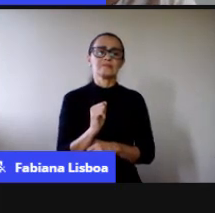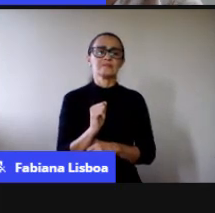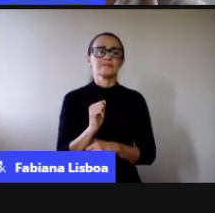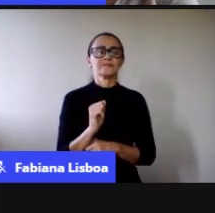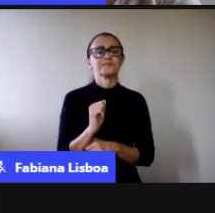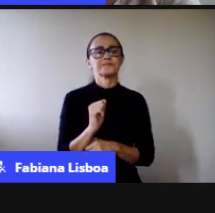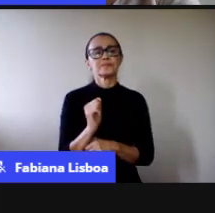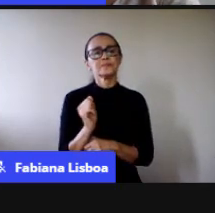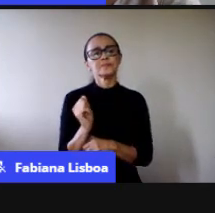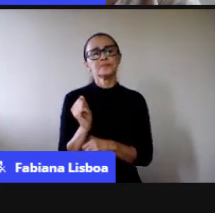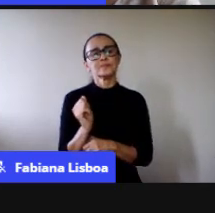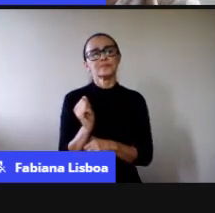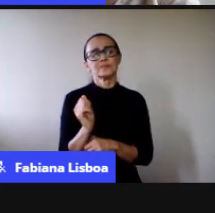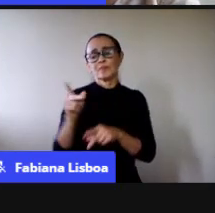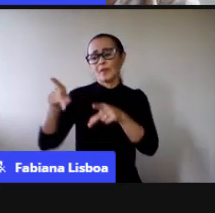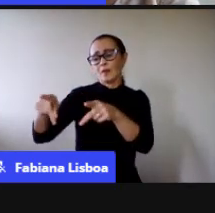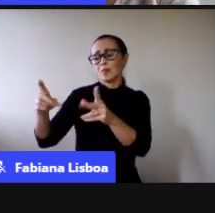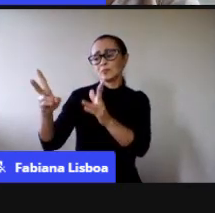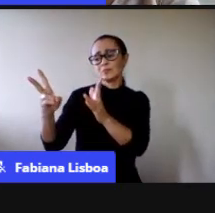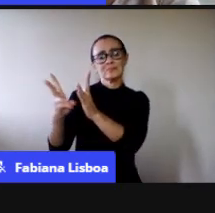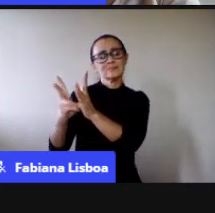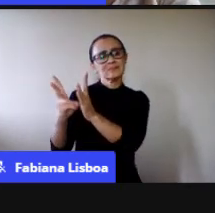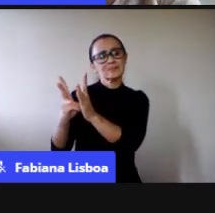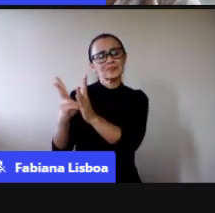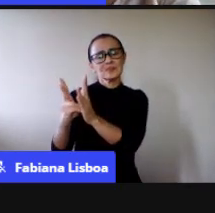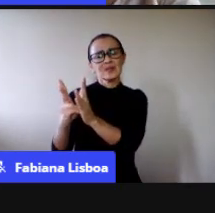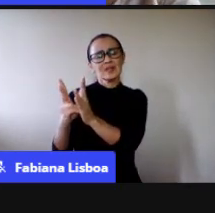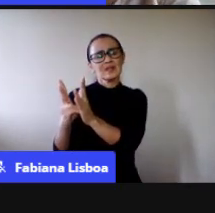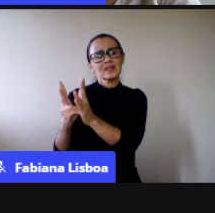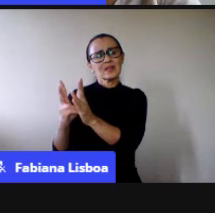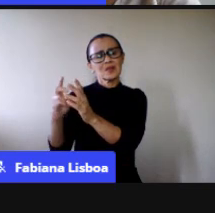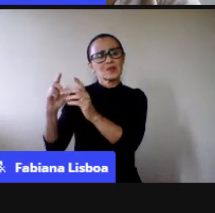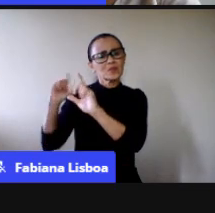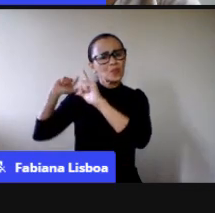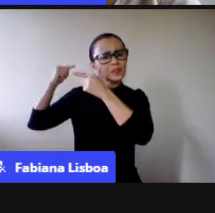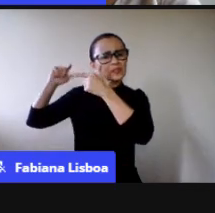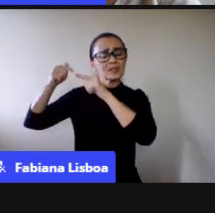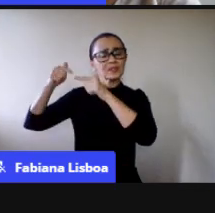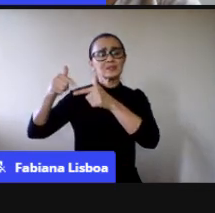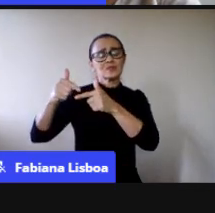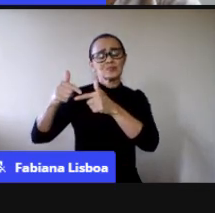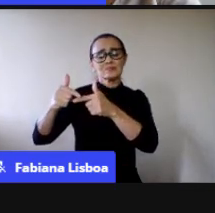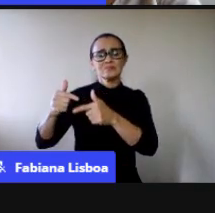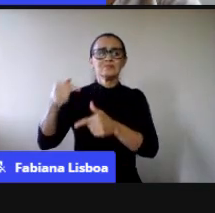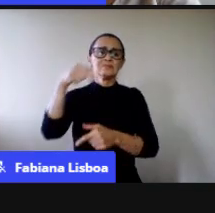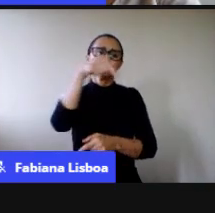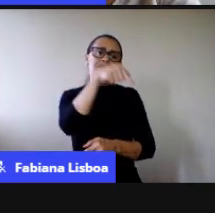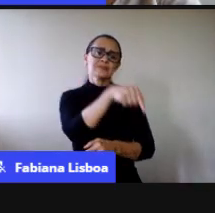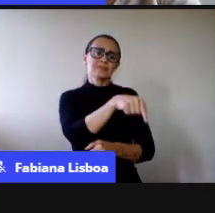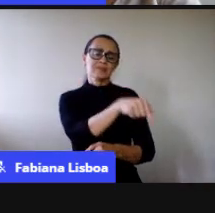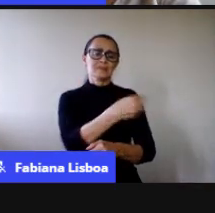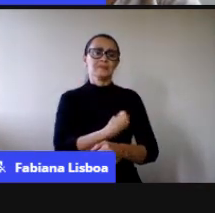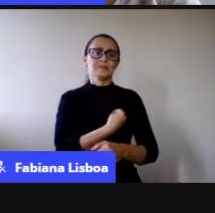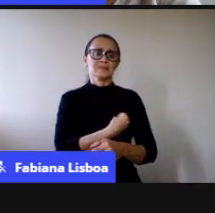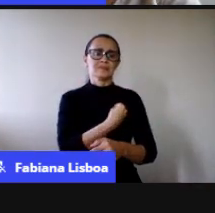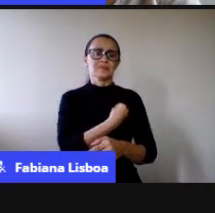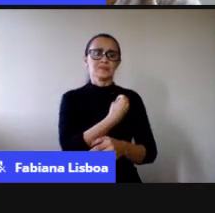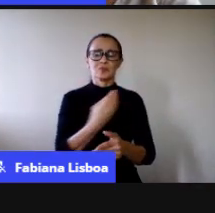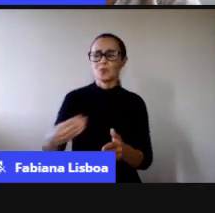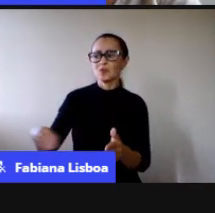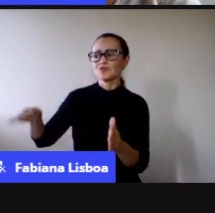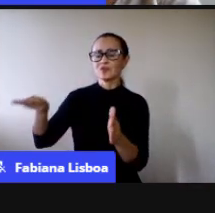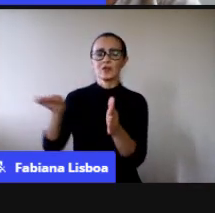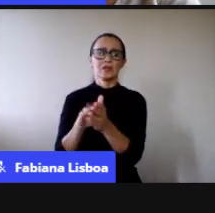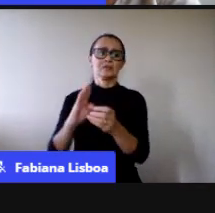os povos indígenas são povos originários, né, que já estavam aqui com a chegada dos colonizadores. E os povos africanos, eles